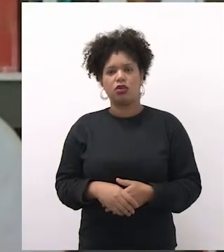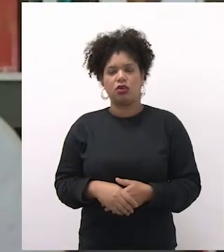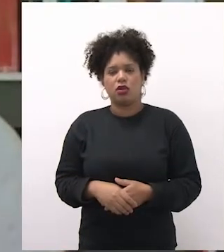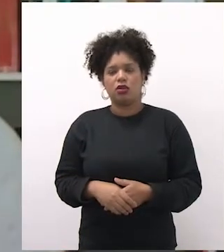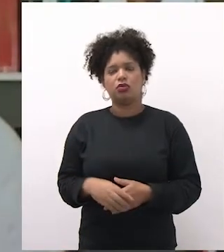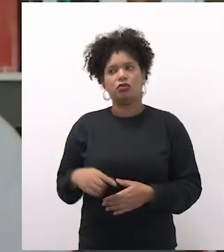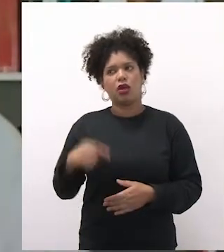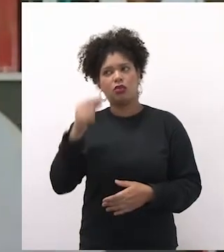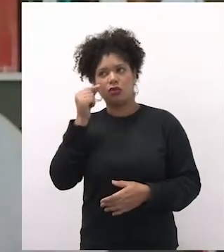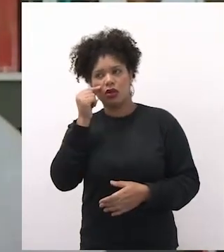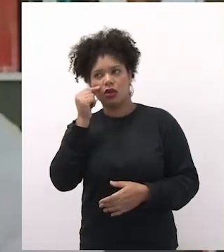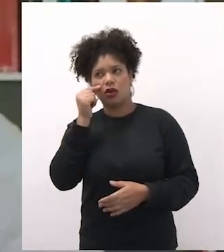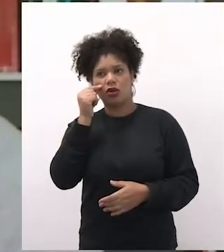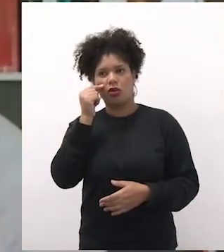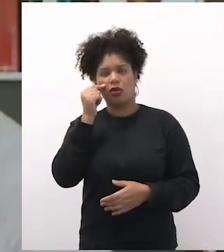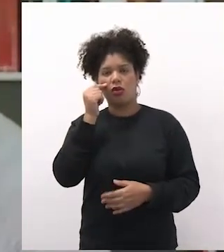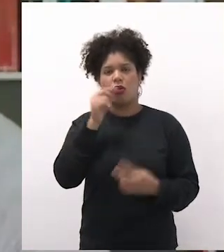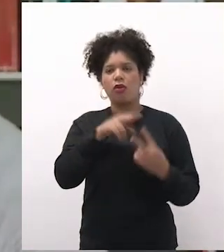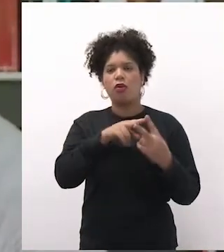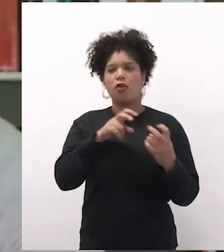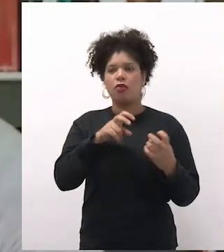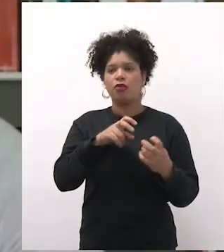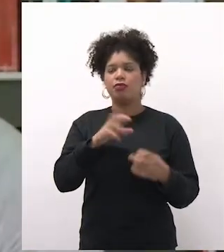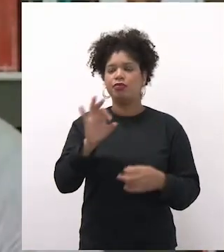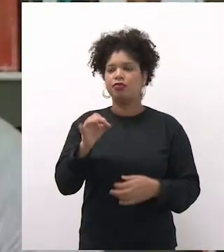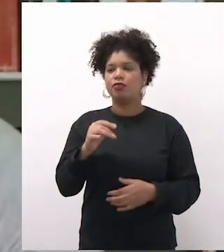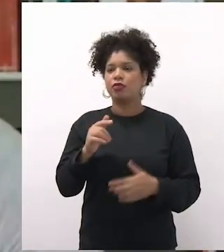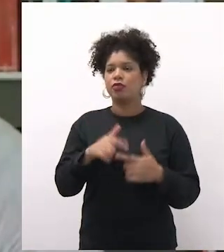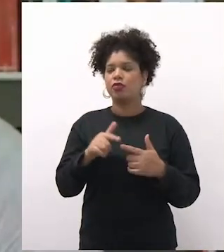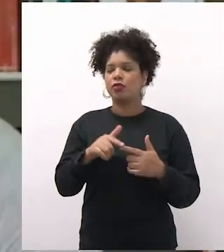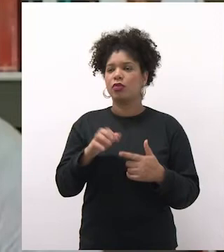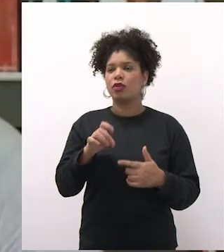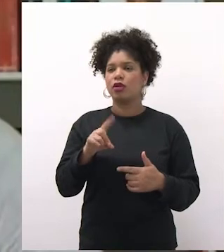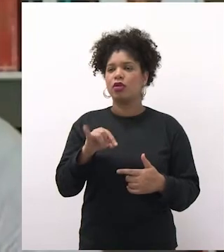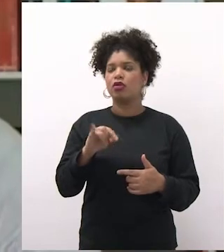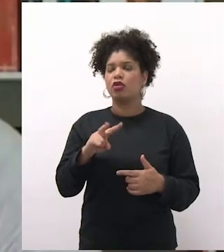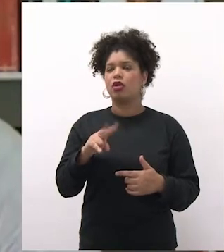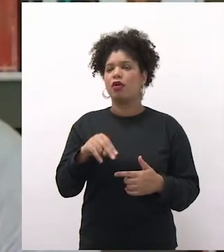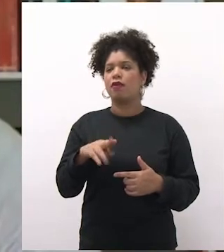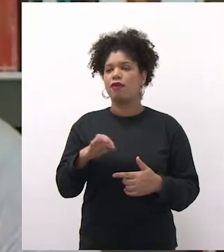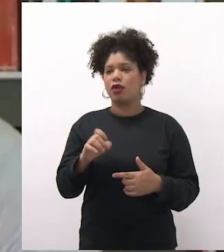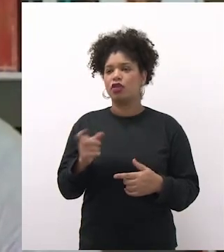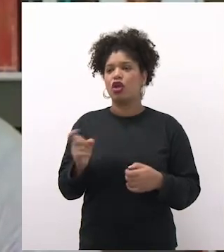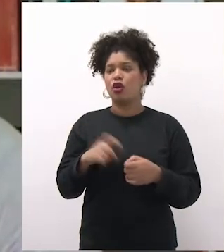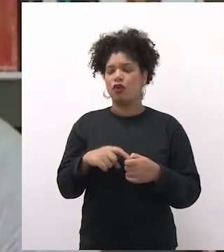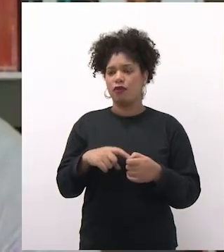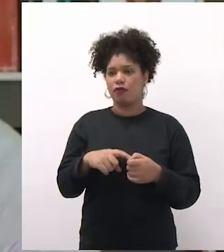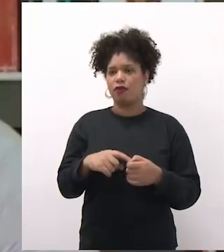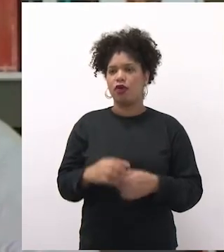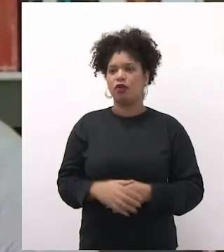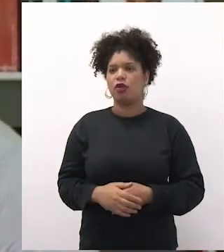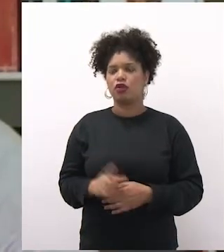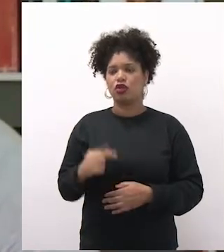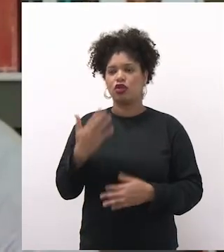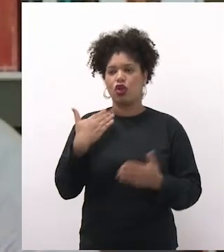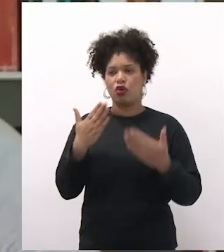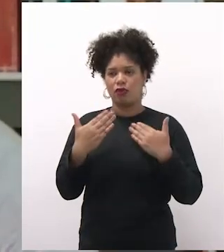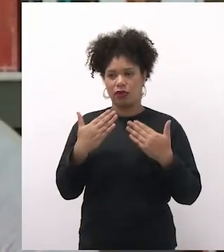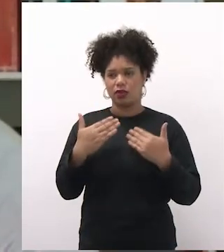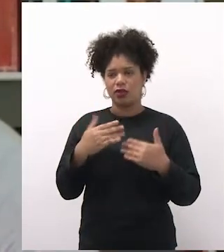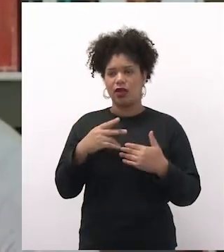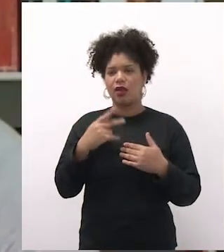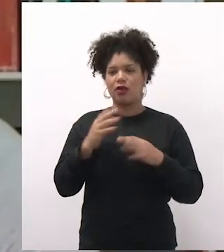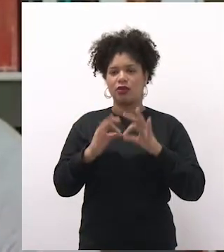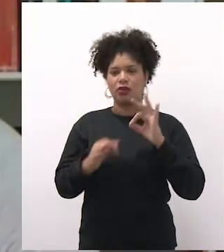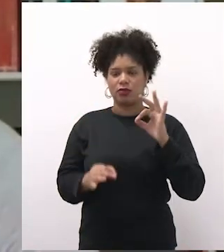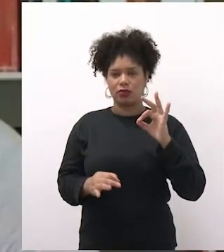A princípio... Gente, Edivane teve um probleminha técnico e está tentando voltar também. Enfim, enquanto isso, a gente vai falar